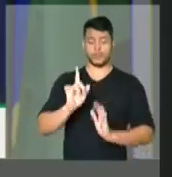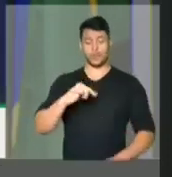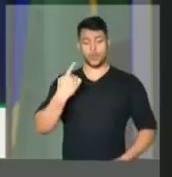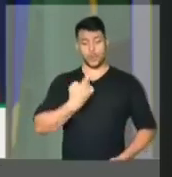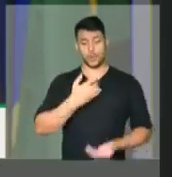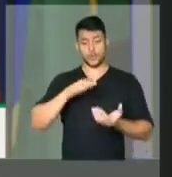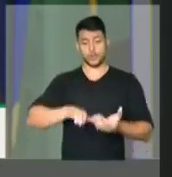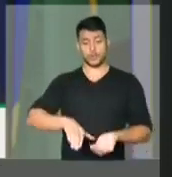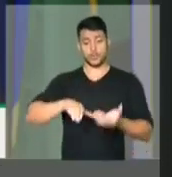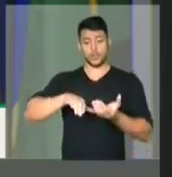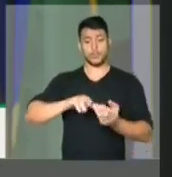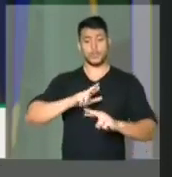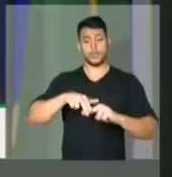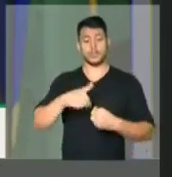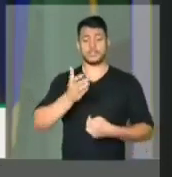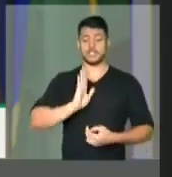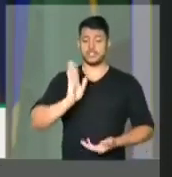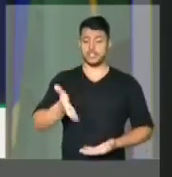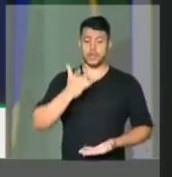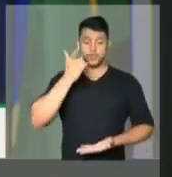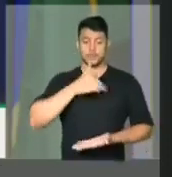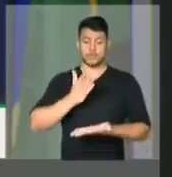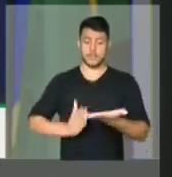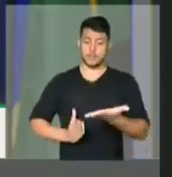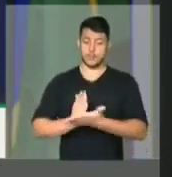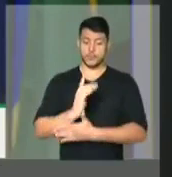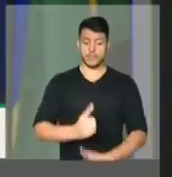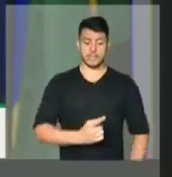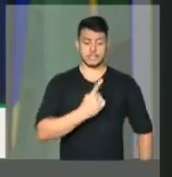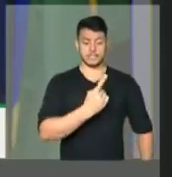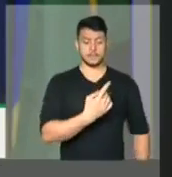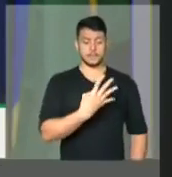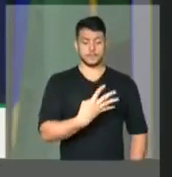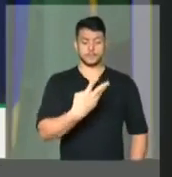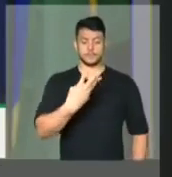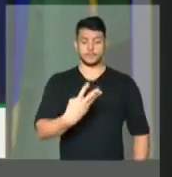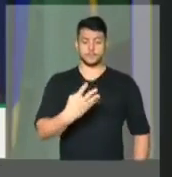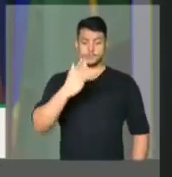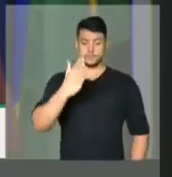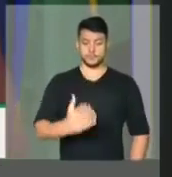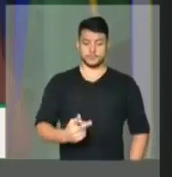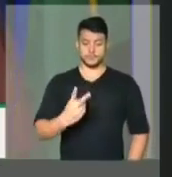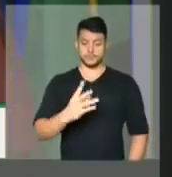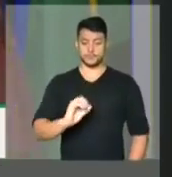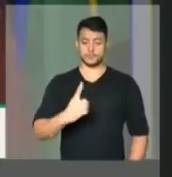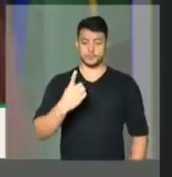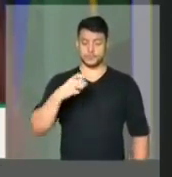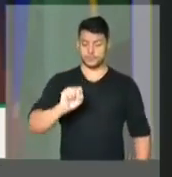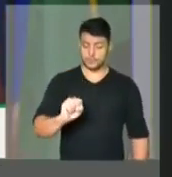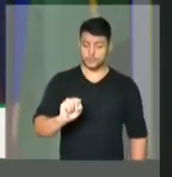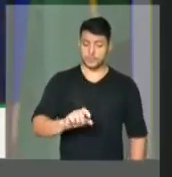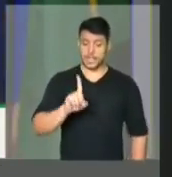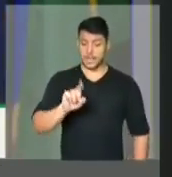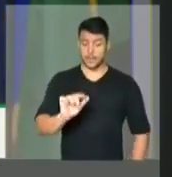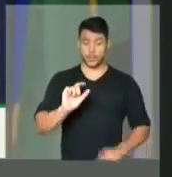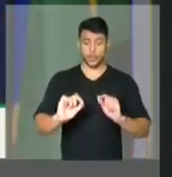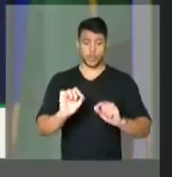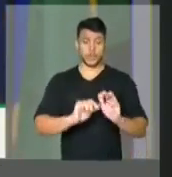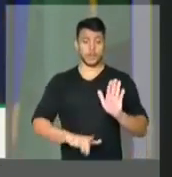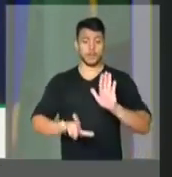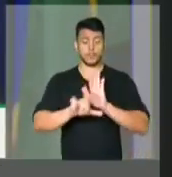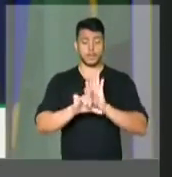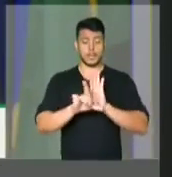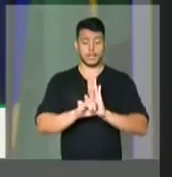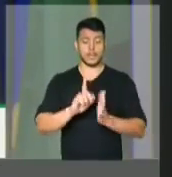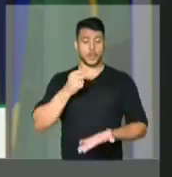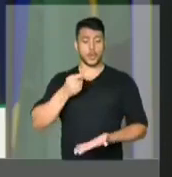Congresso Nacional, que aprovou a Lei 143 de 2018, na semana passada, que estabelece que